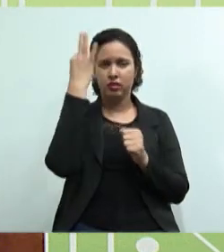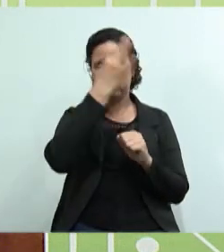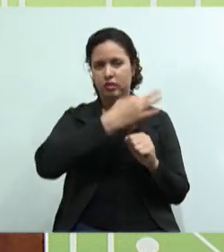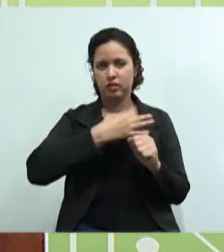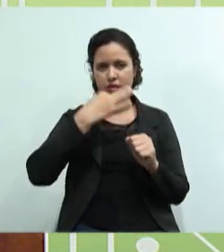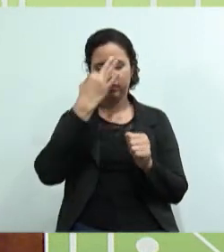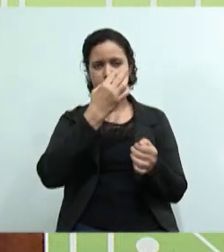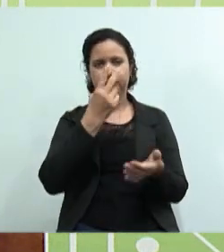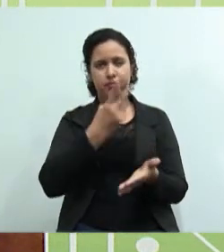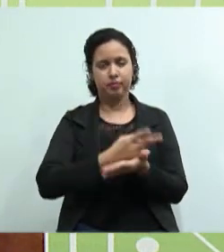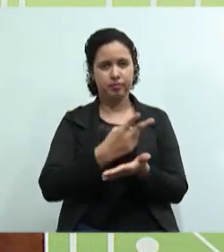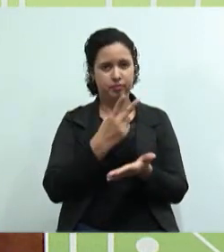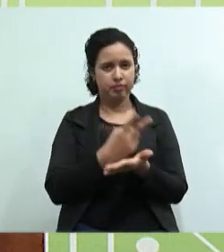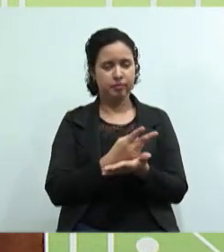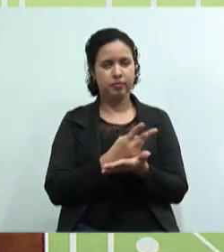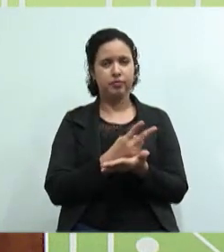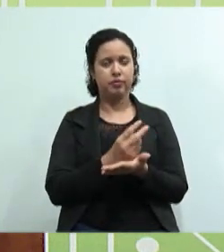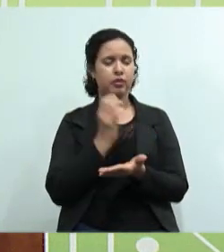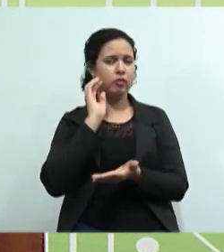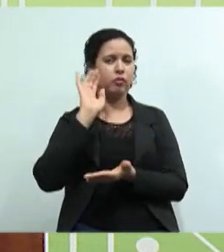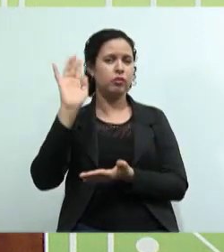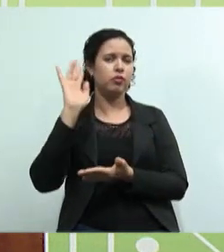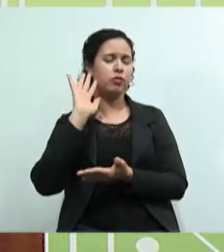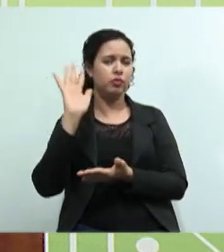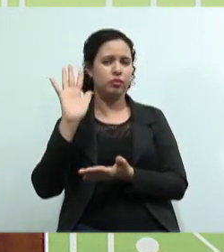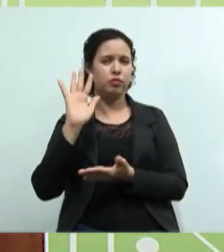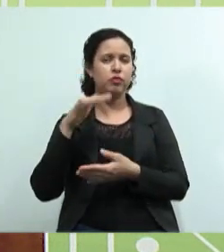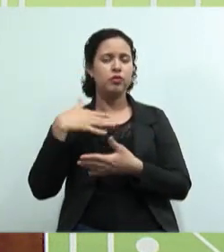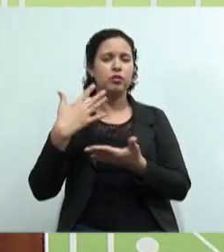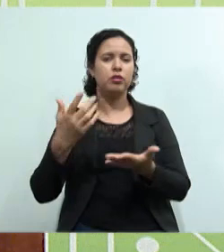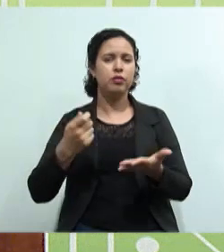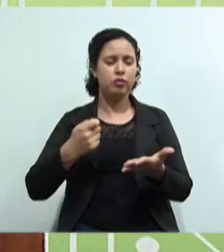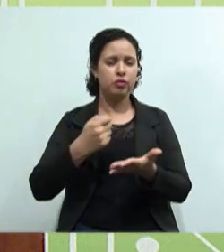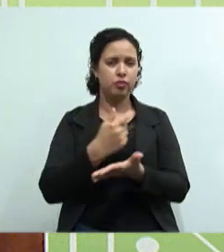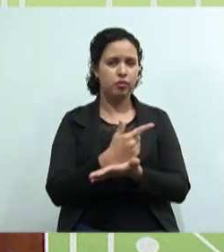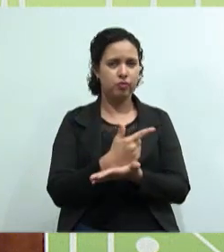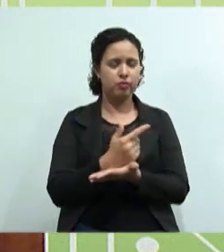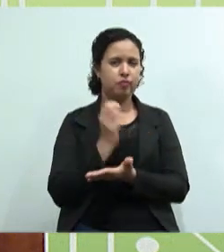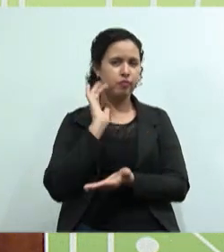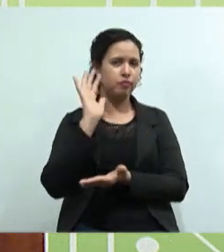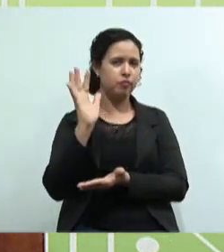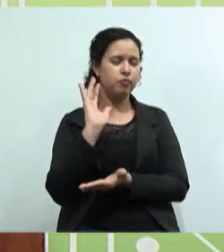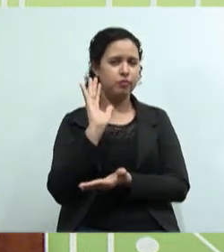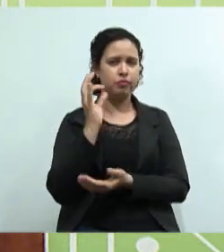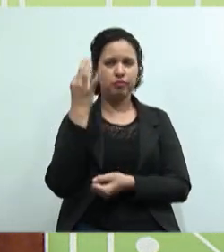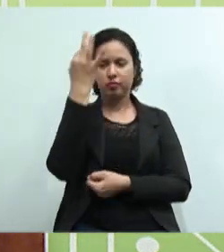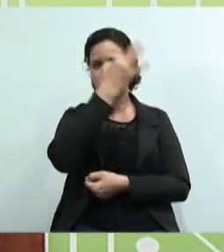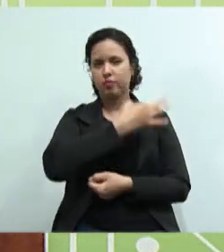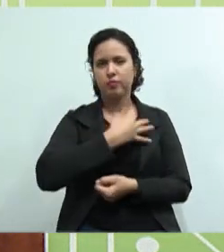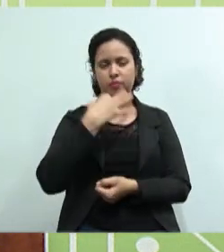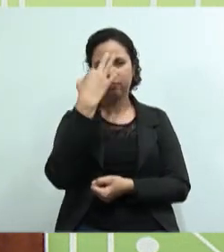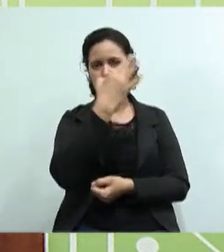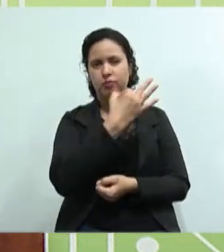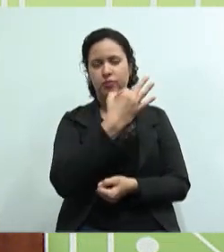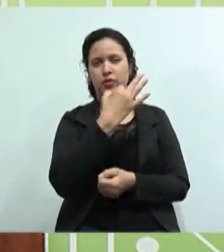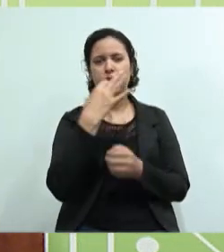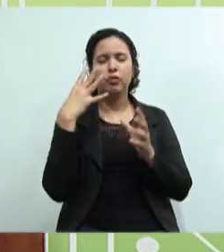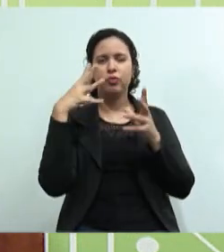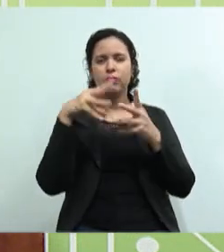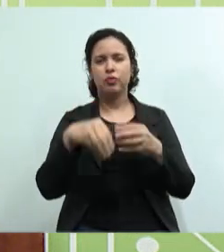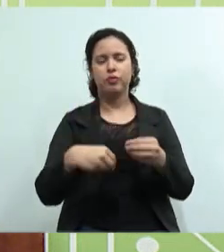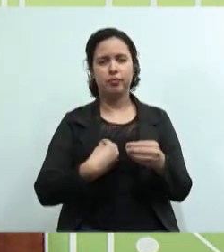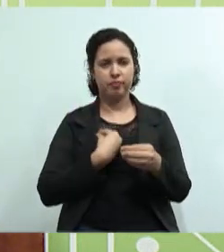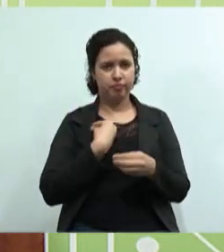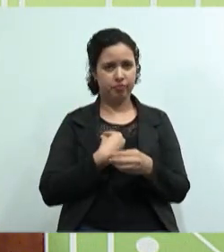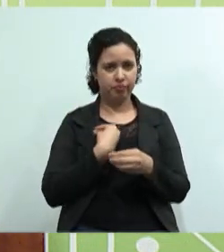ela vende o sonho. Então, além de você comprar o produto, você compra o sonho de estar bela por toda a vida.